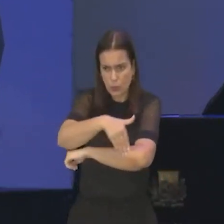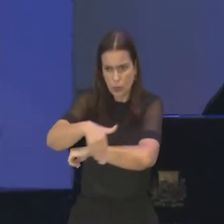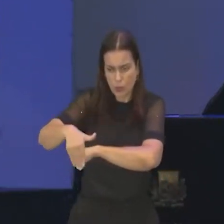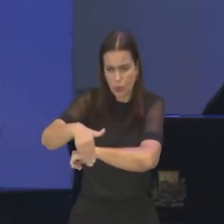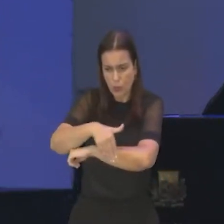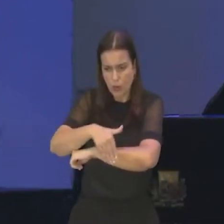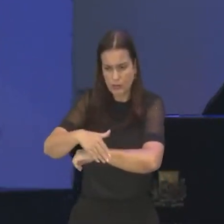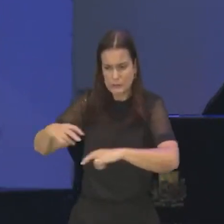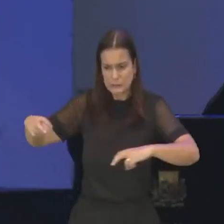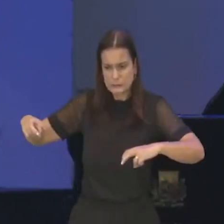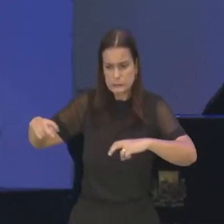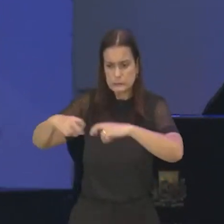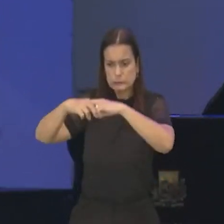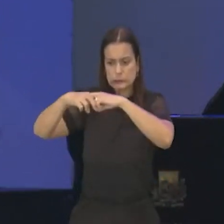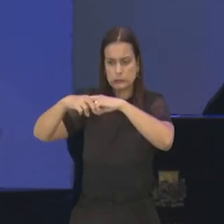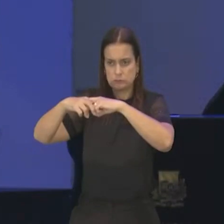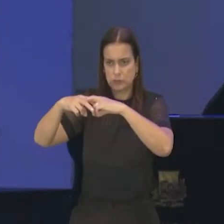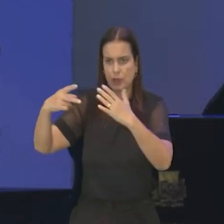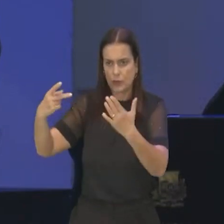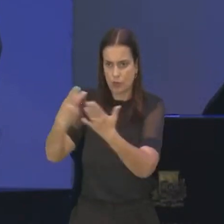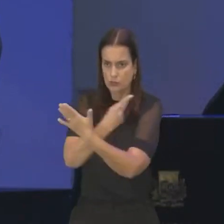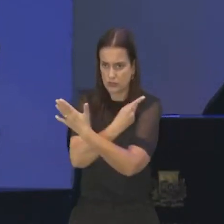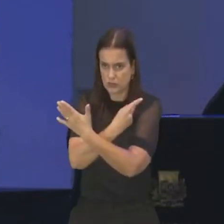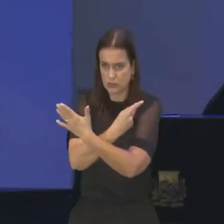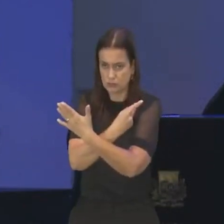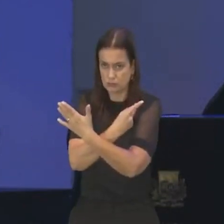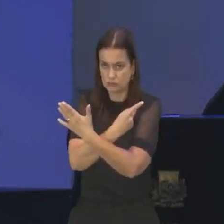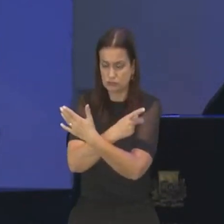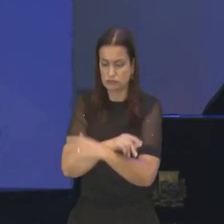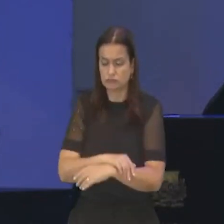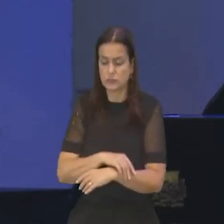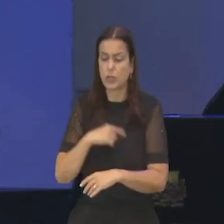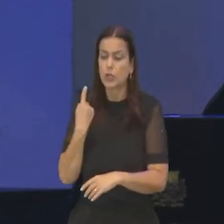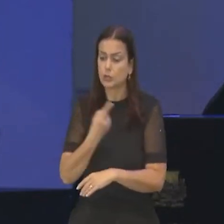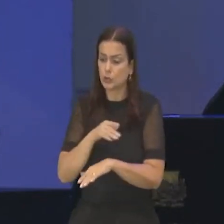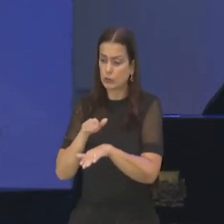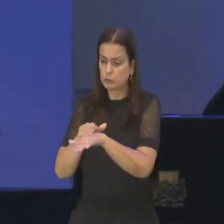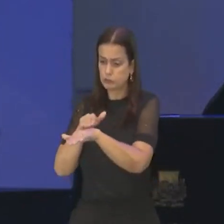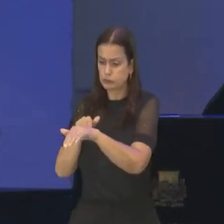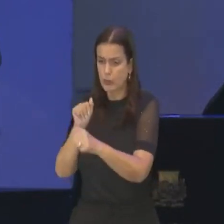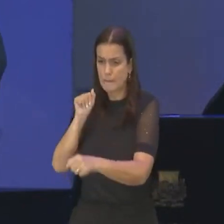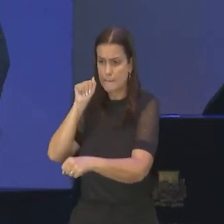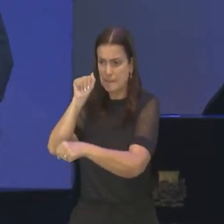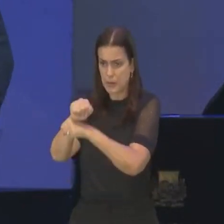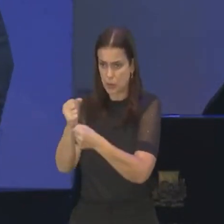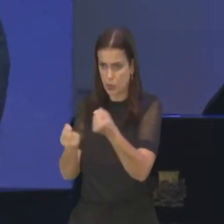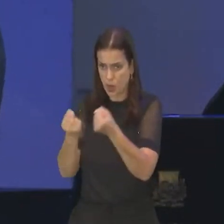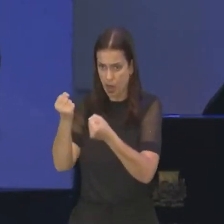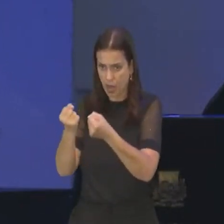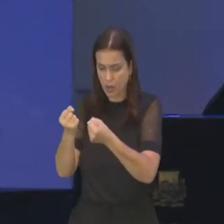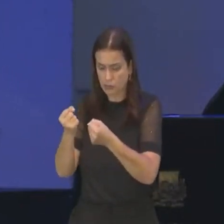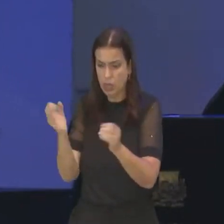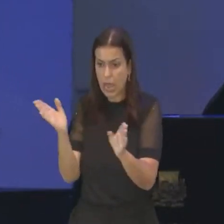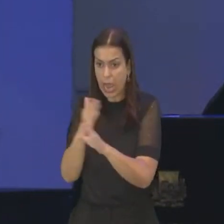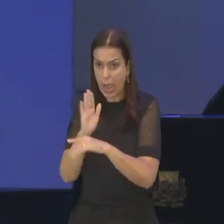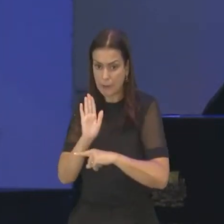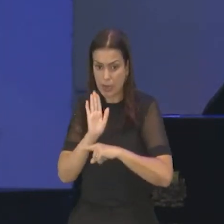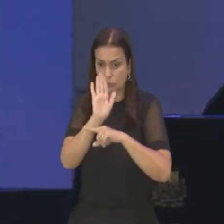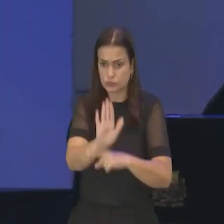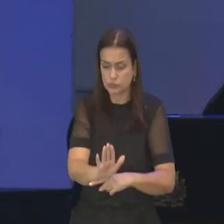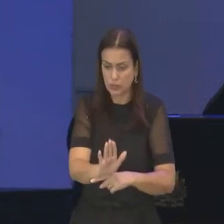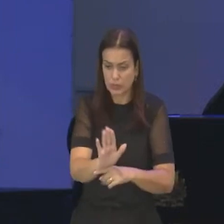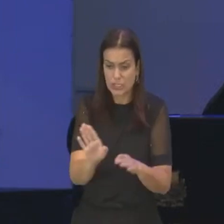um acidente havia acontecido, e nós paramos o carro e eu rapidamente desci, e quando eu